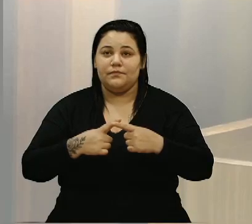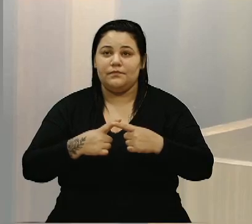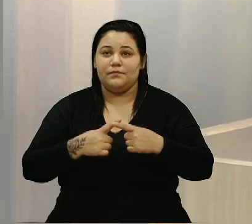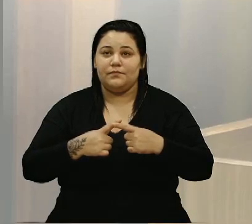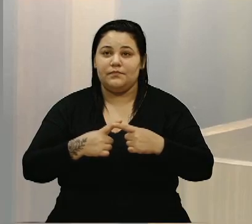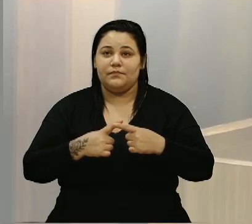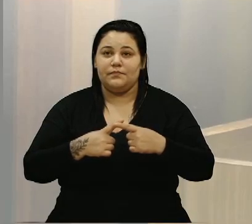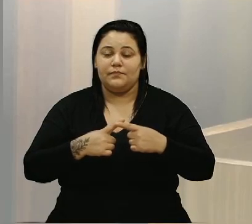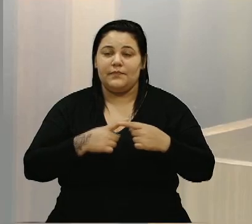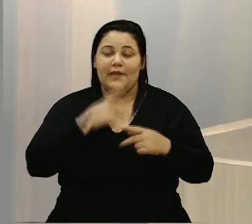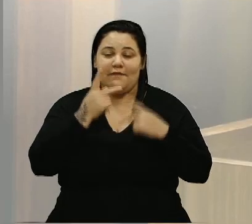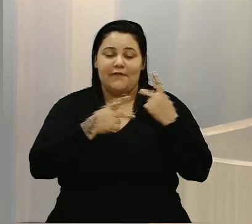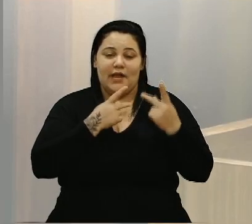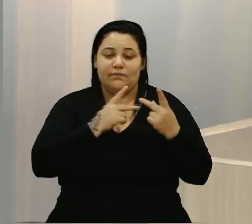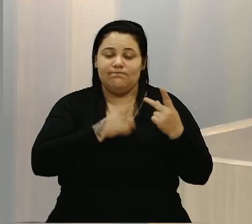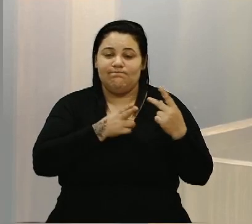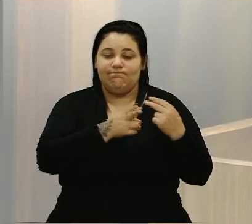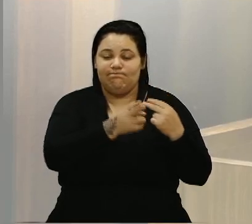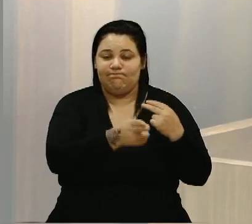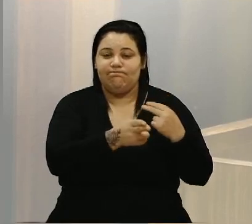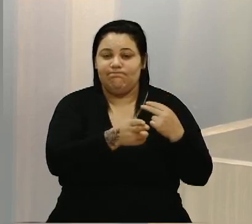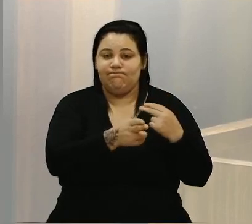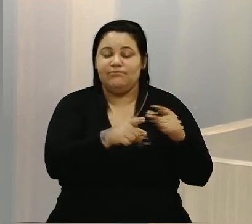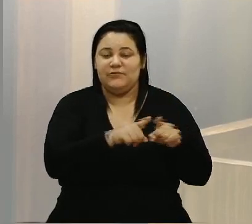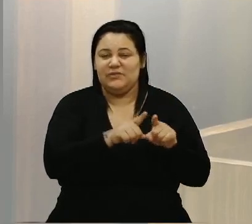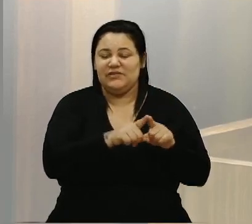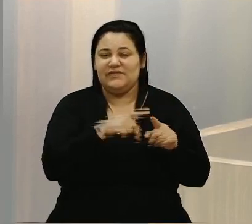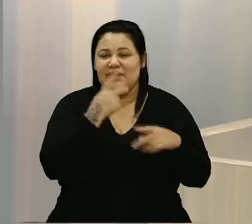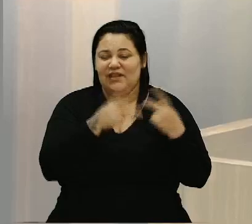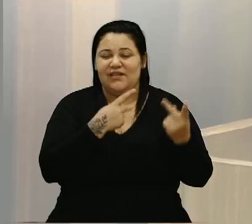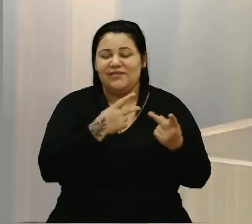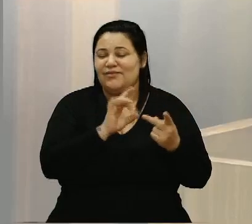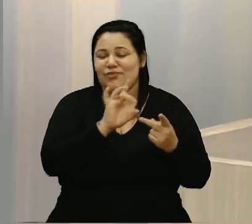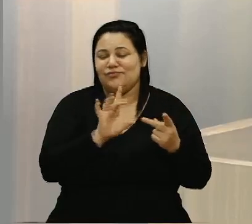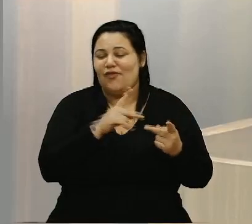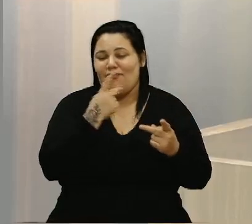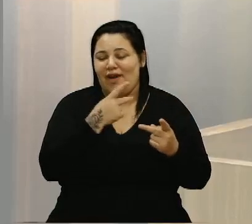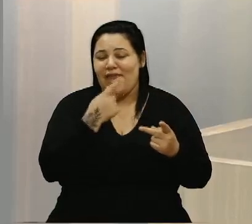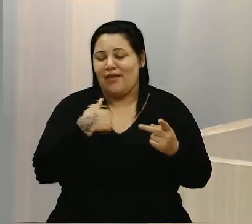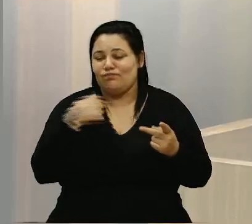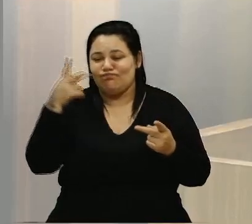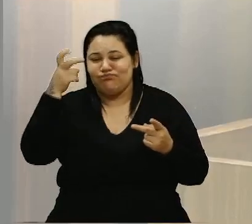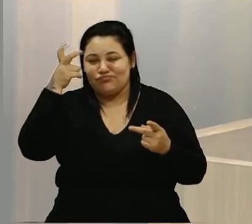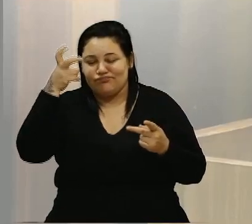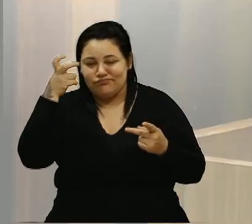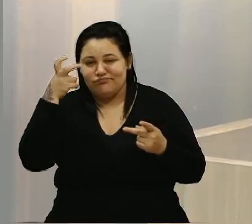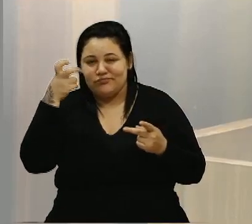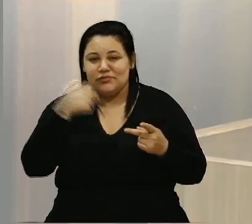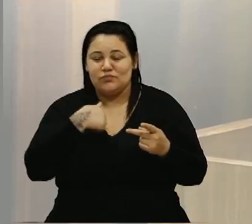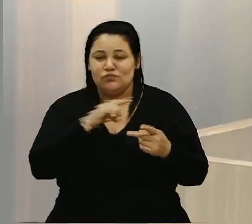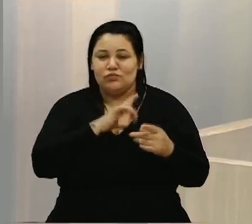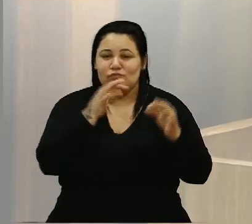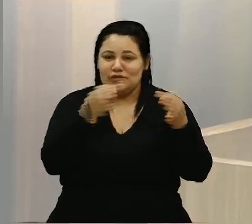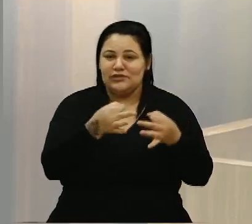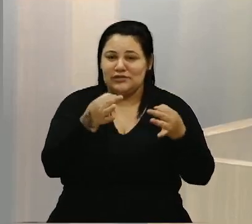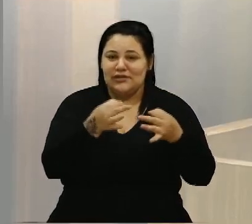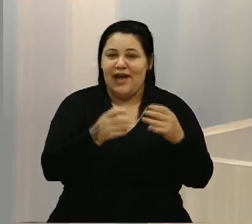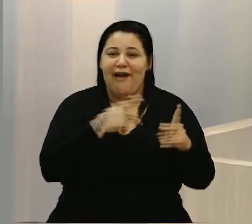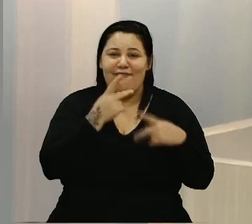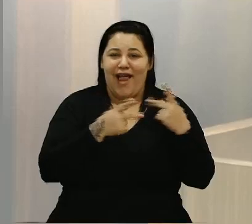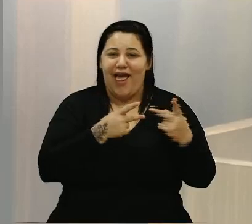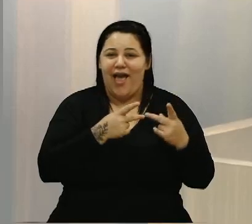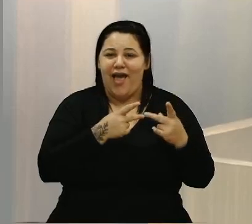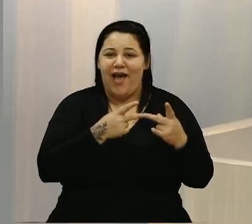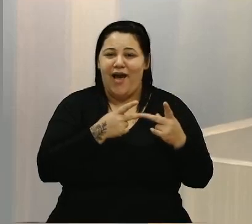fala constante e muito mais do que a fala, é uma percepção, porque com certeza a fala ela é